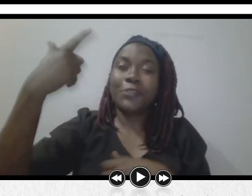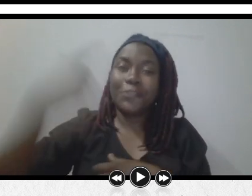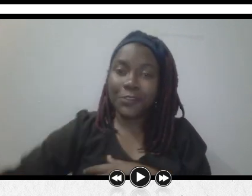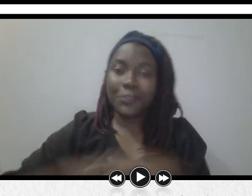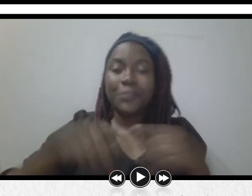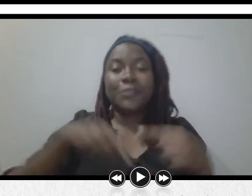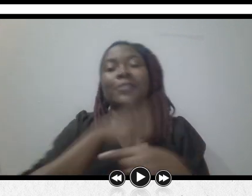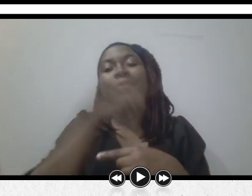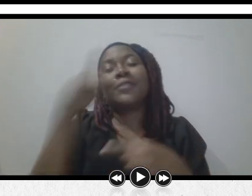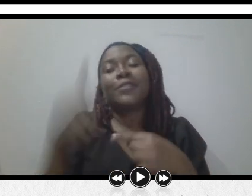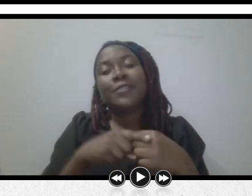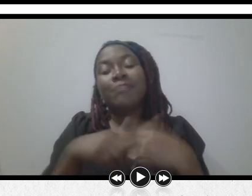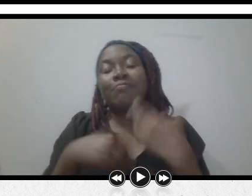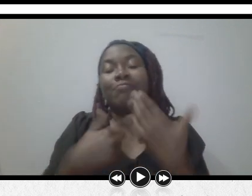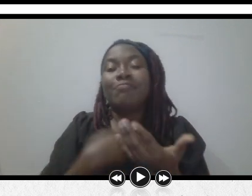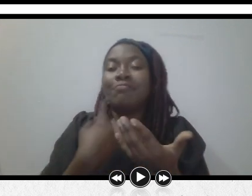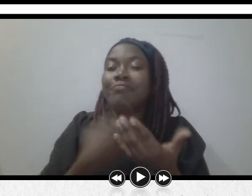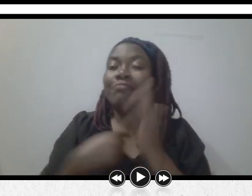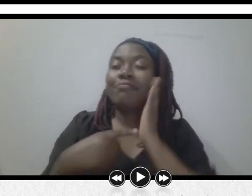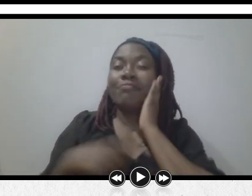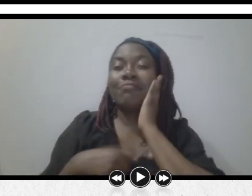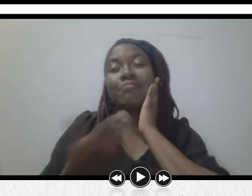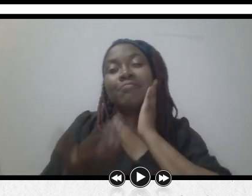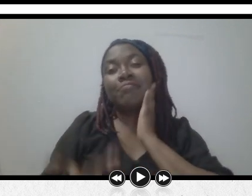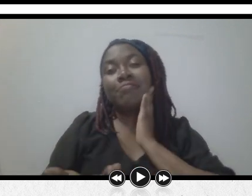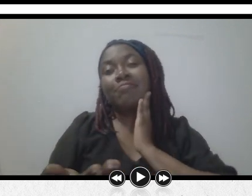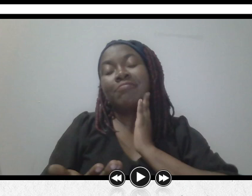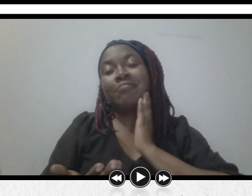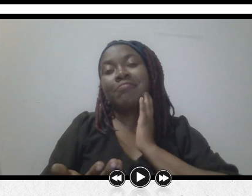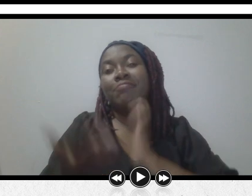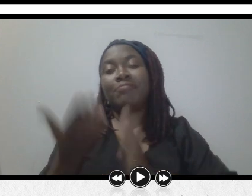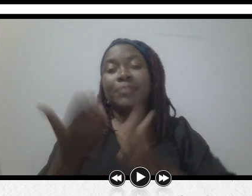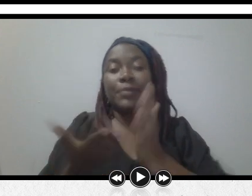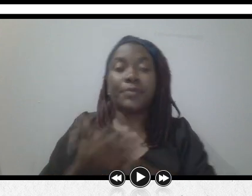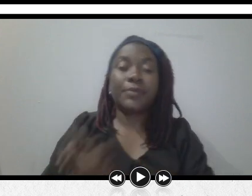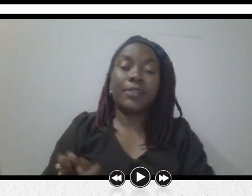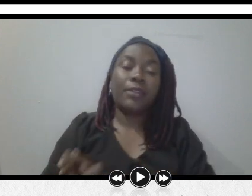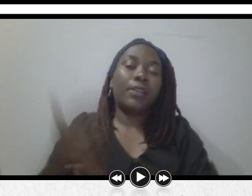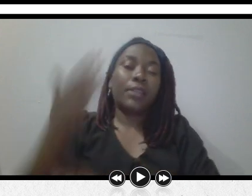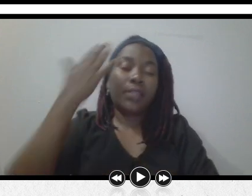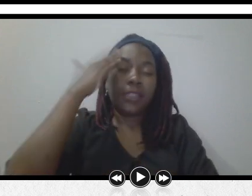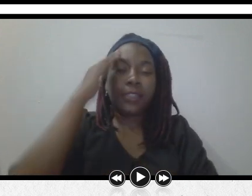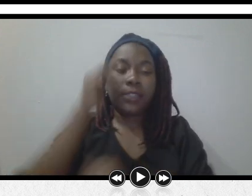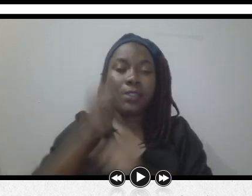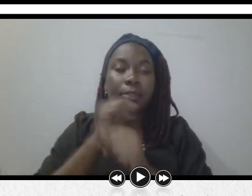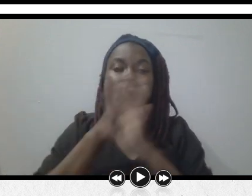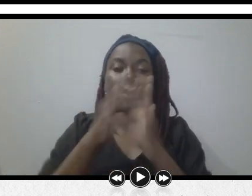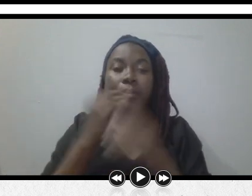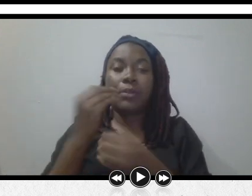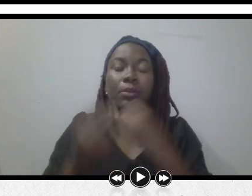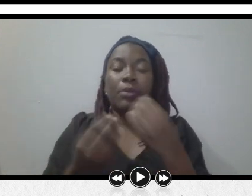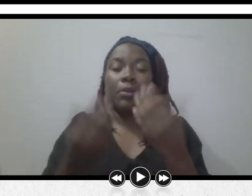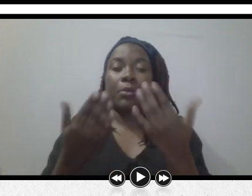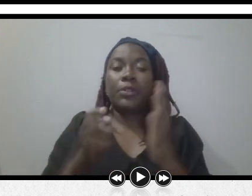vai ser novamente reinserida na cadeia produtiva. Então, a gente tem essa economia circular. E para a